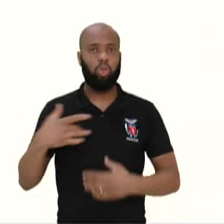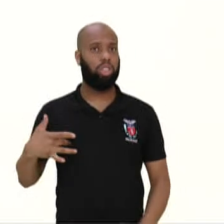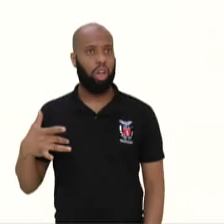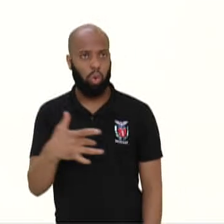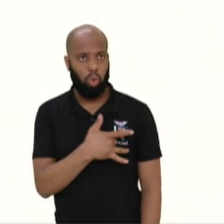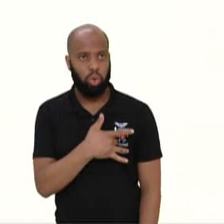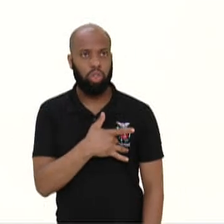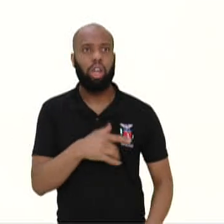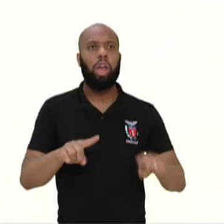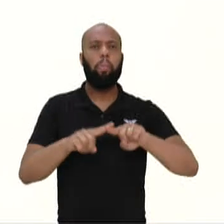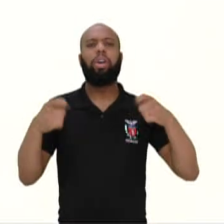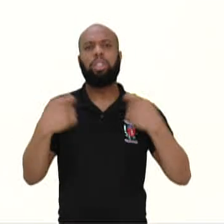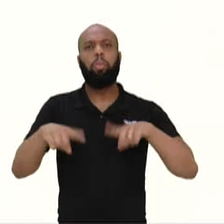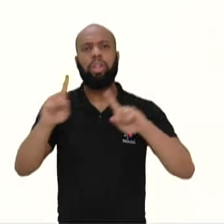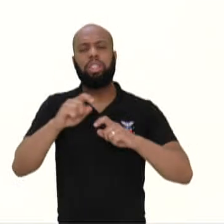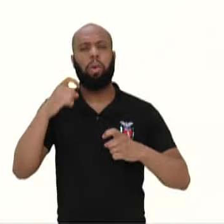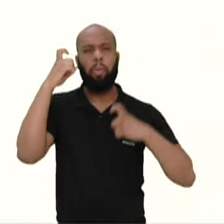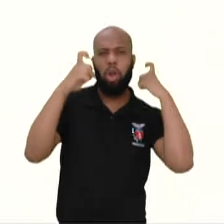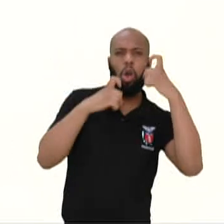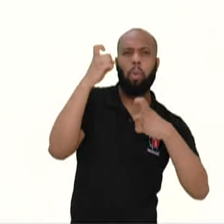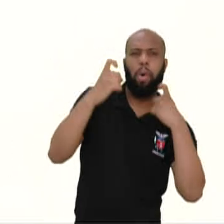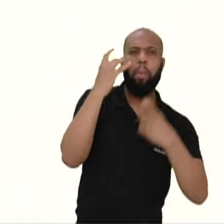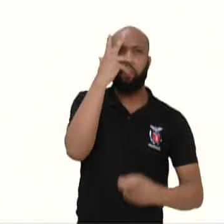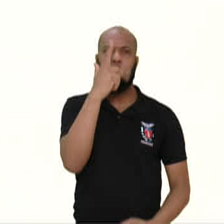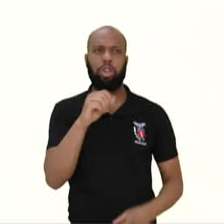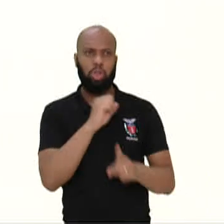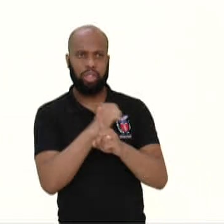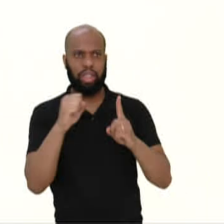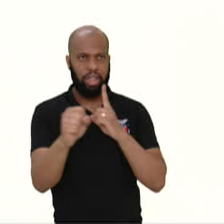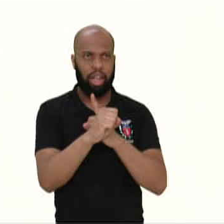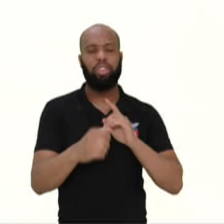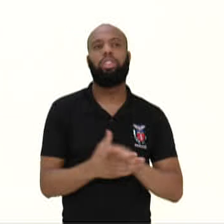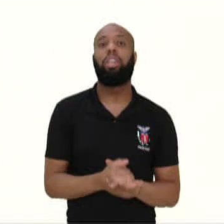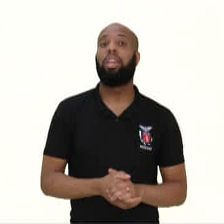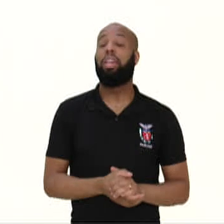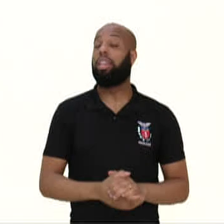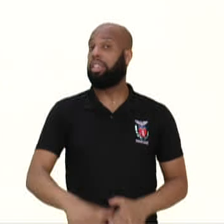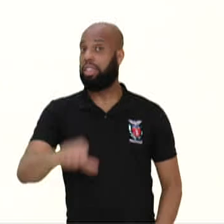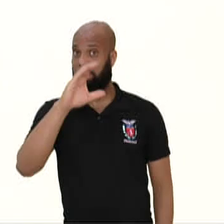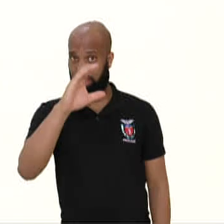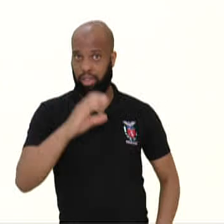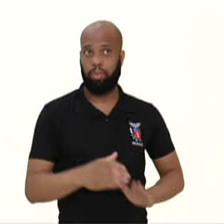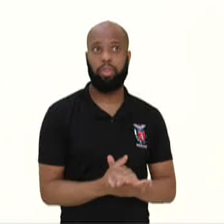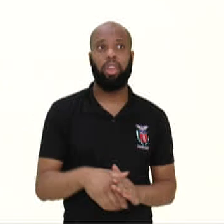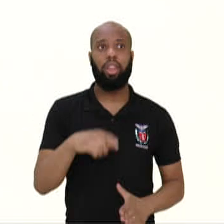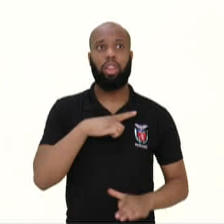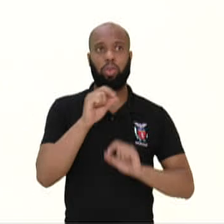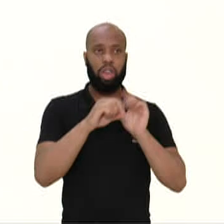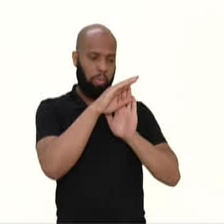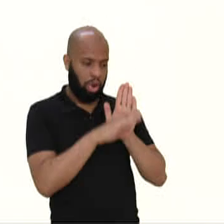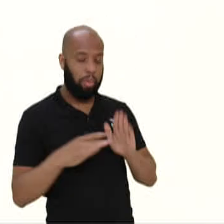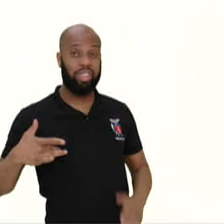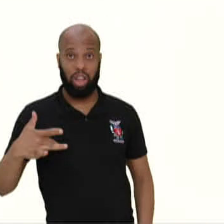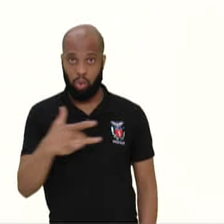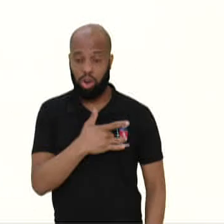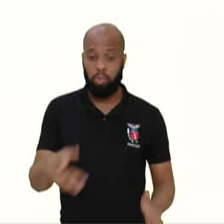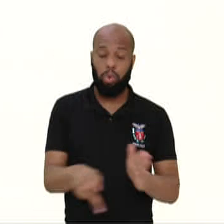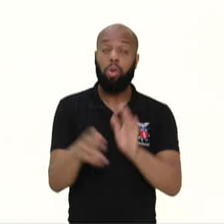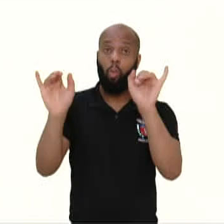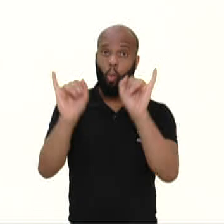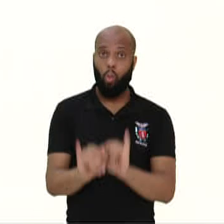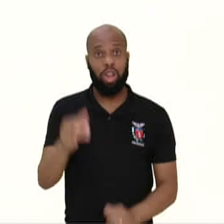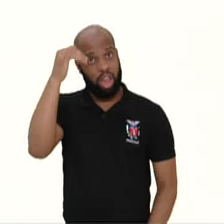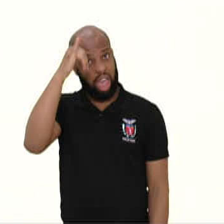saúde, sem a preocupação com padrões de beleza instituídos socialmente. Letra C. programas saudáveis de emagrecimento